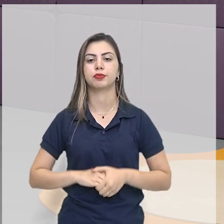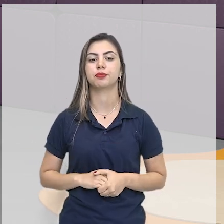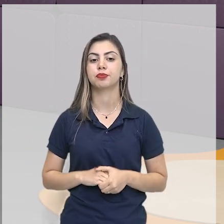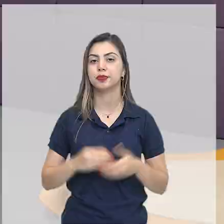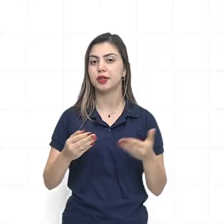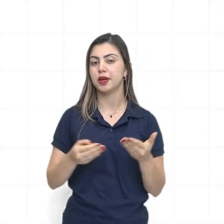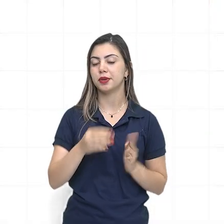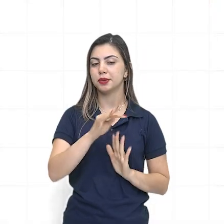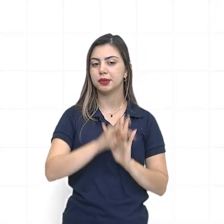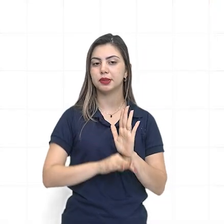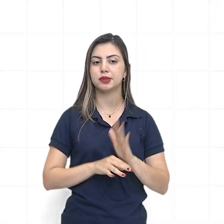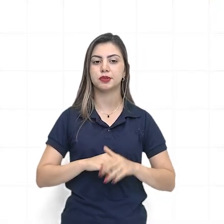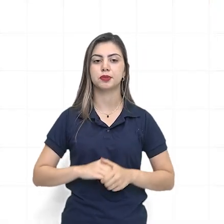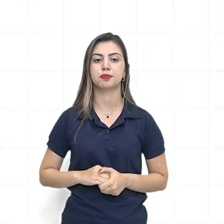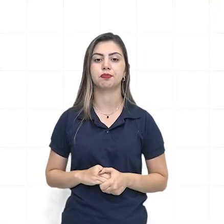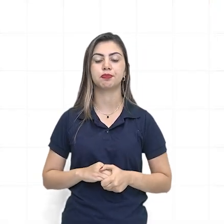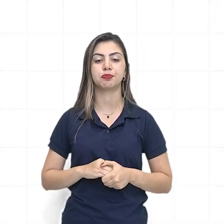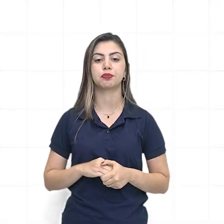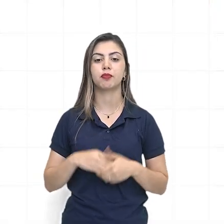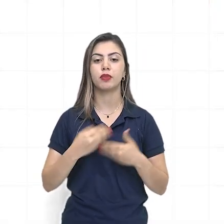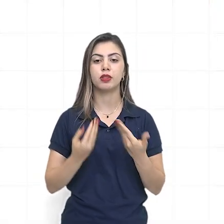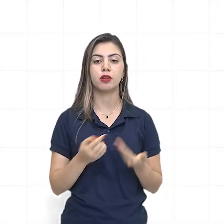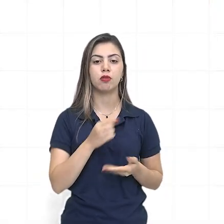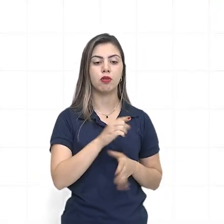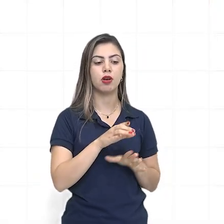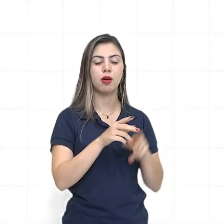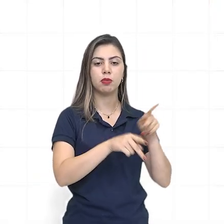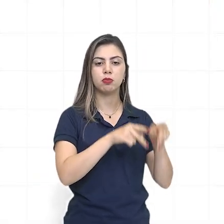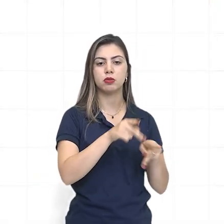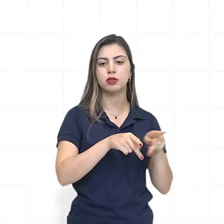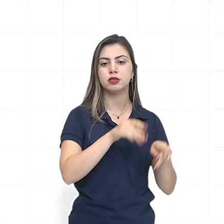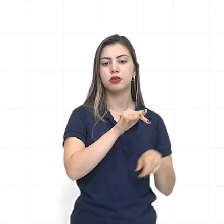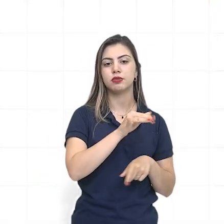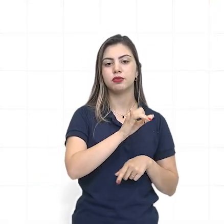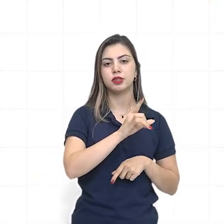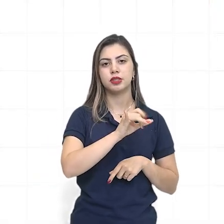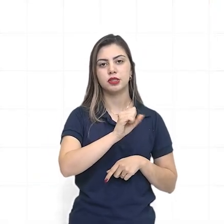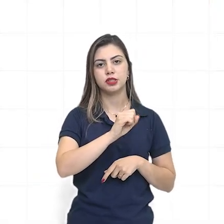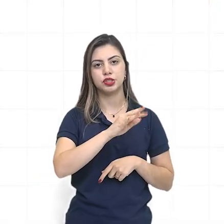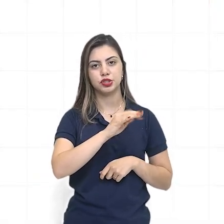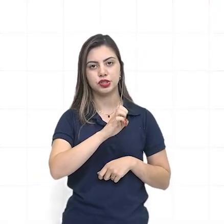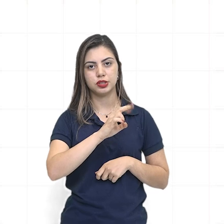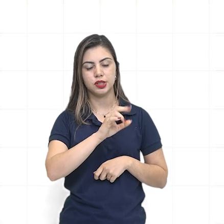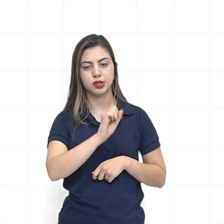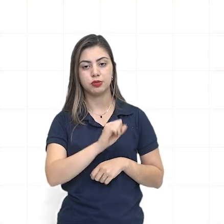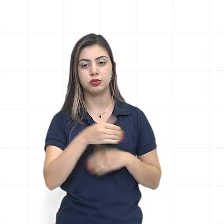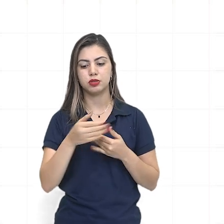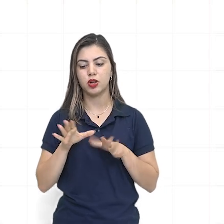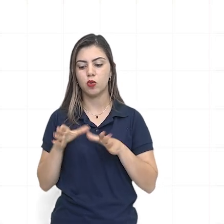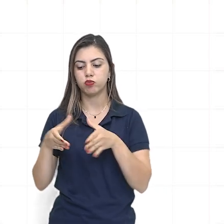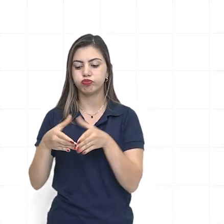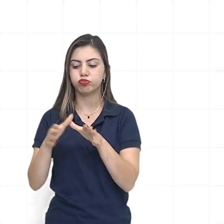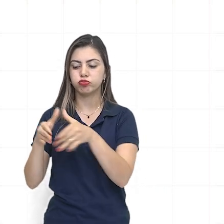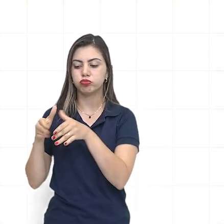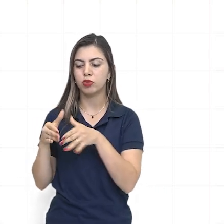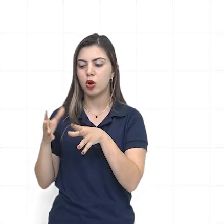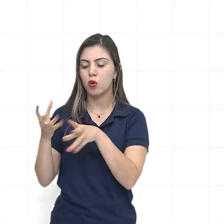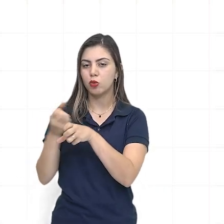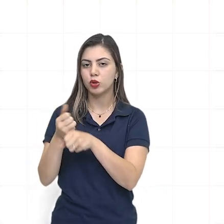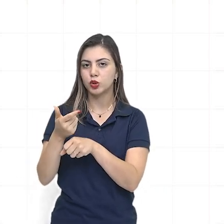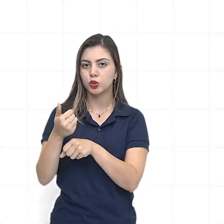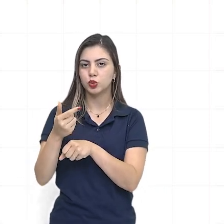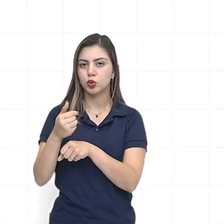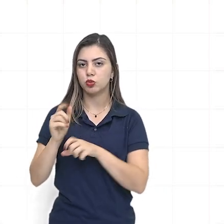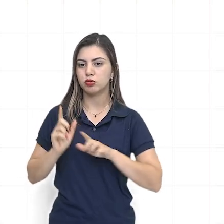Vamos ao texto. Para lutar contra os filisteus, as 12 tribos hebraicas decidiram